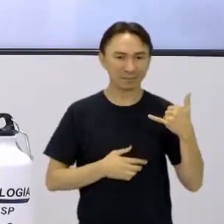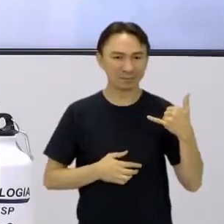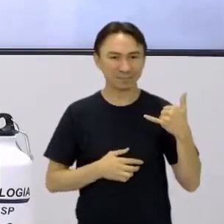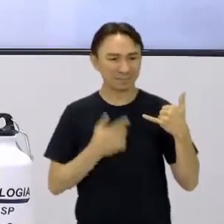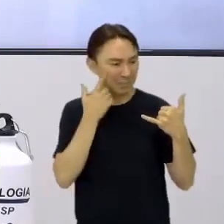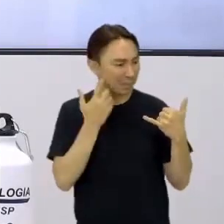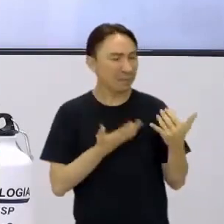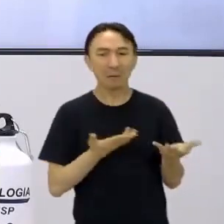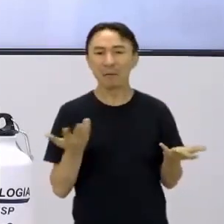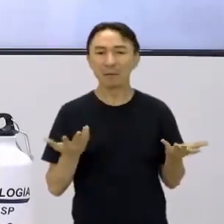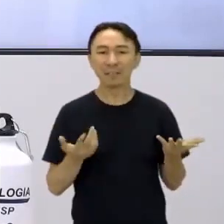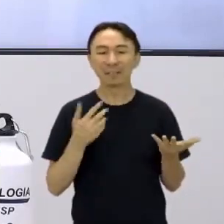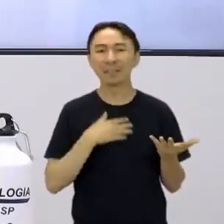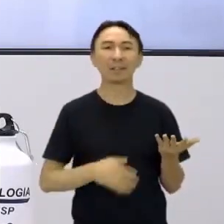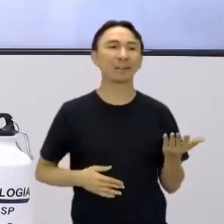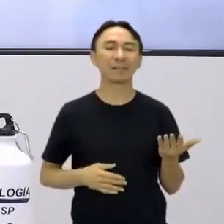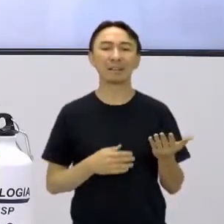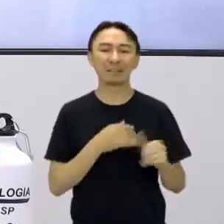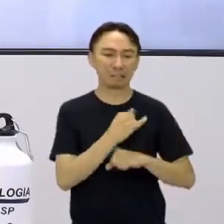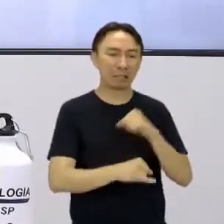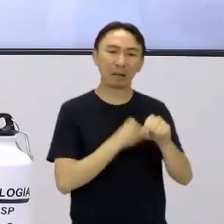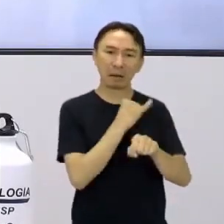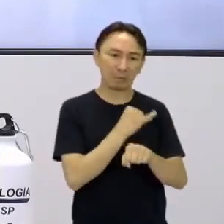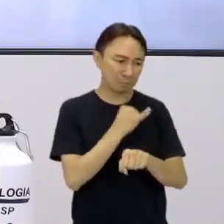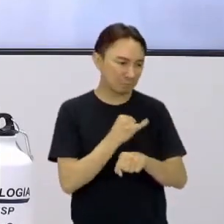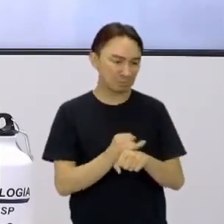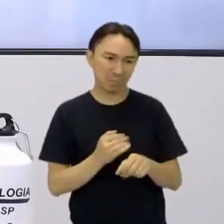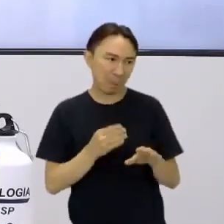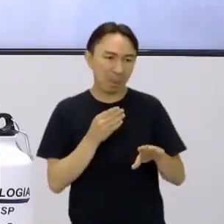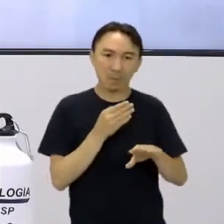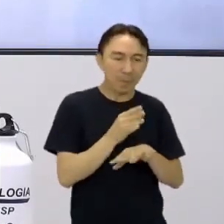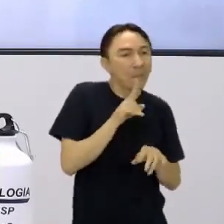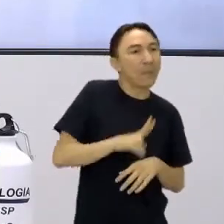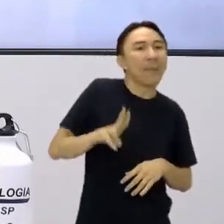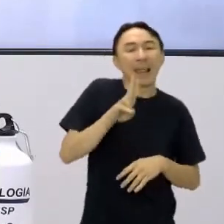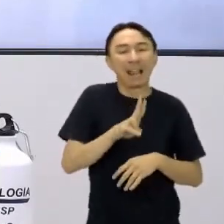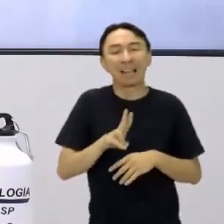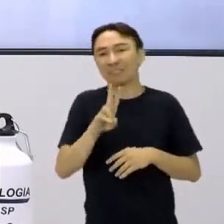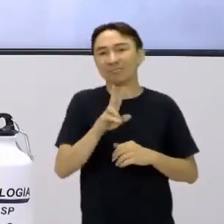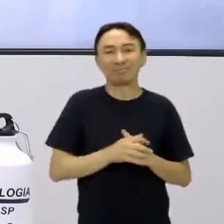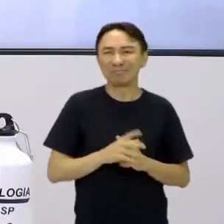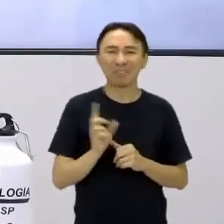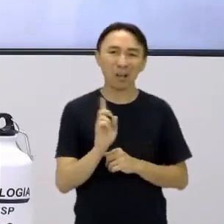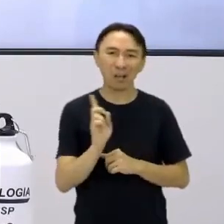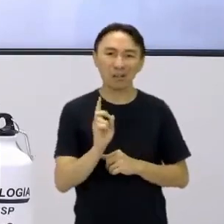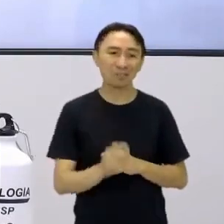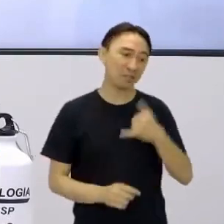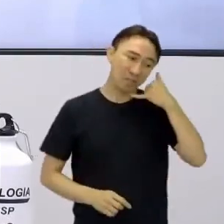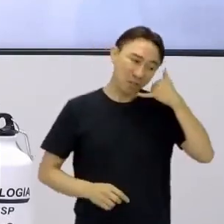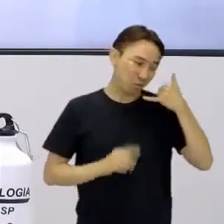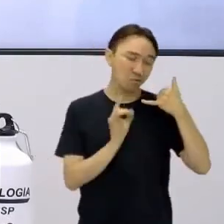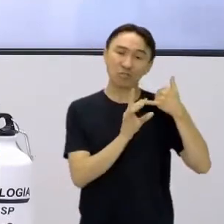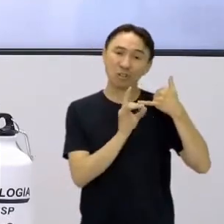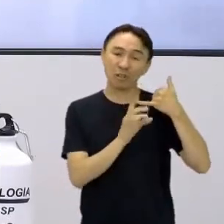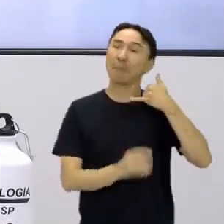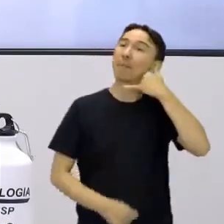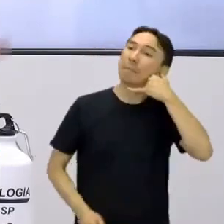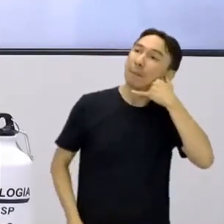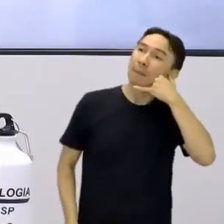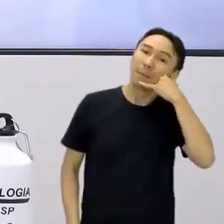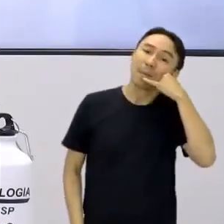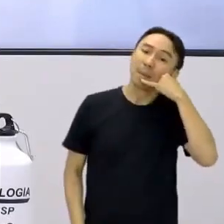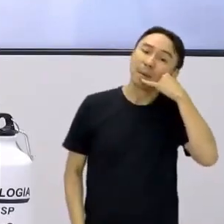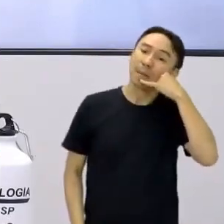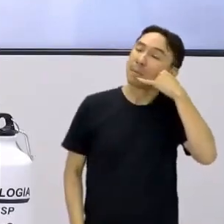teria uma função de você entrar na internet. Ele era uma ferramenta, né? Para você fazer uma ligação, enfim. Tanto que durante muito tempo as pessoas